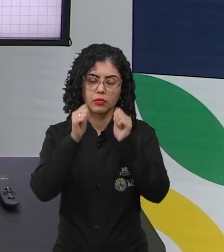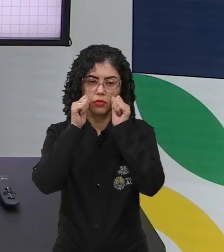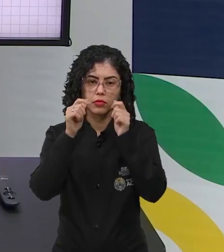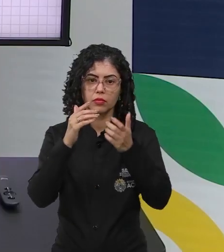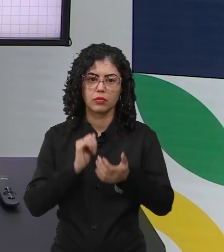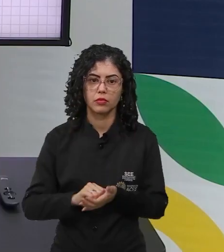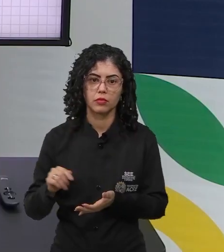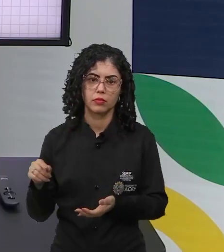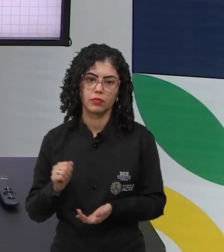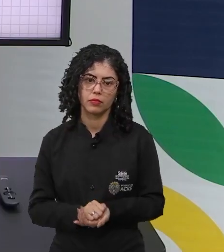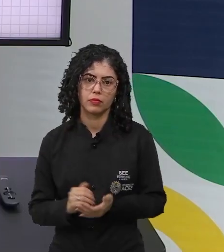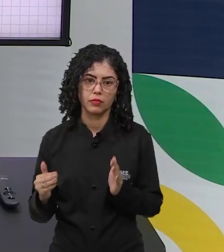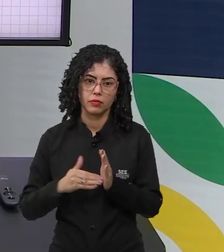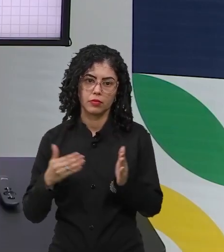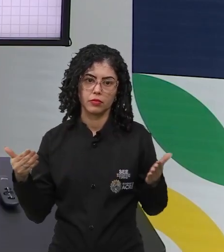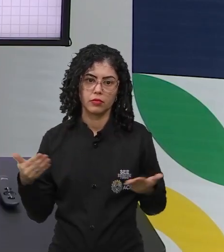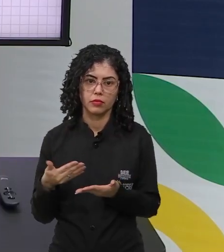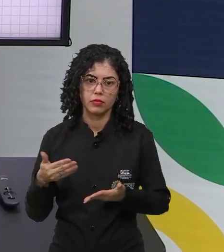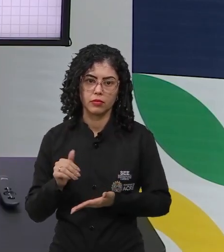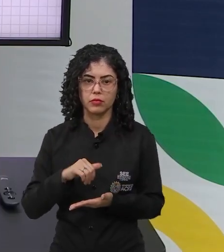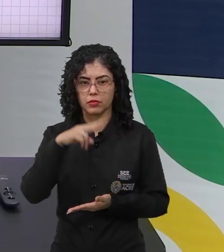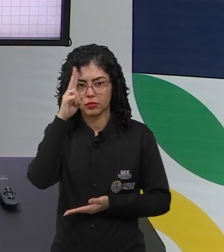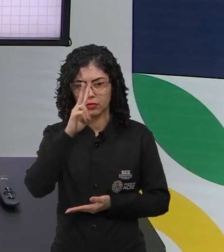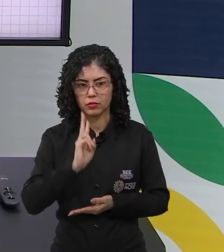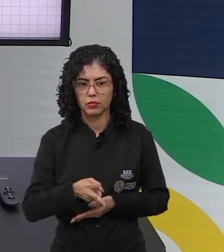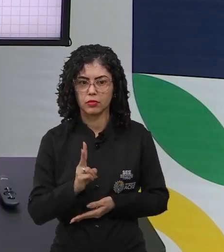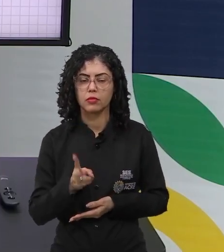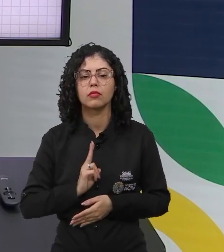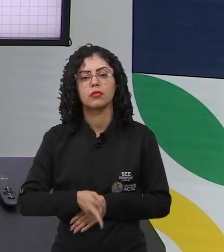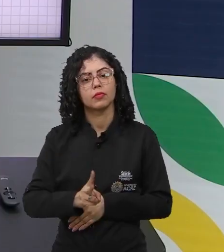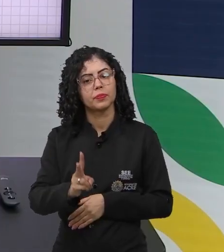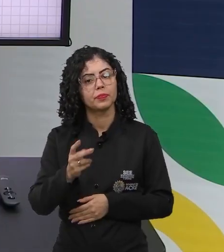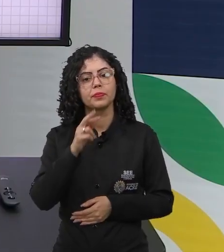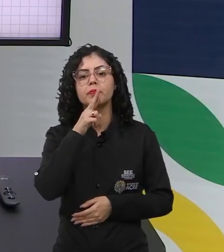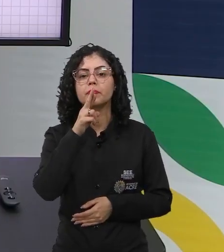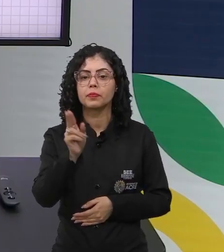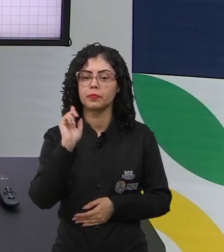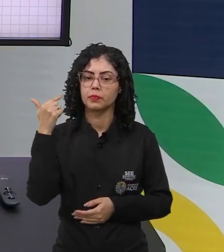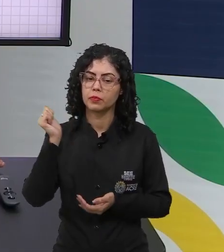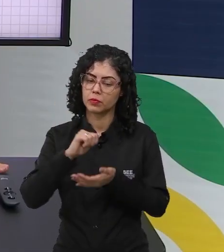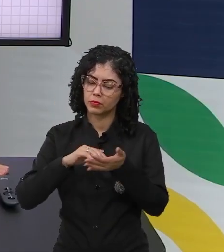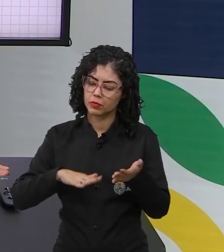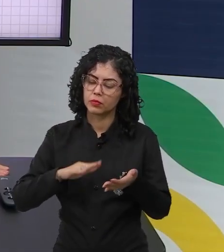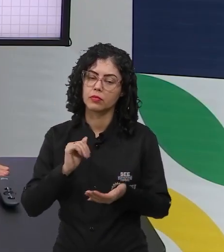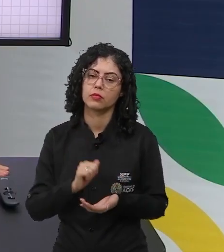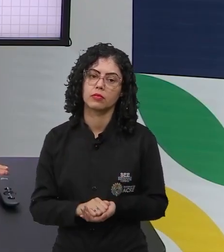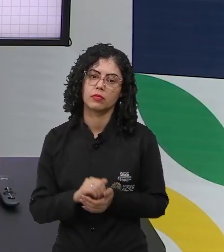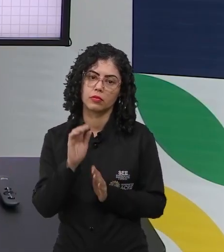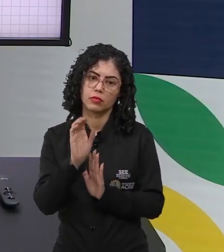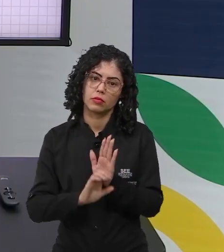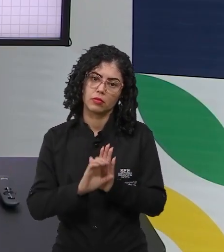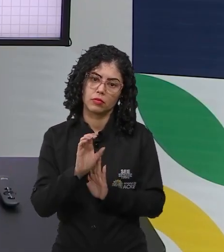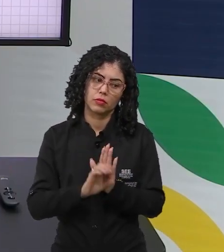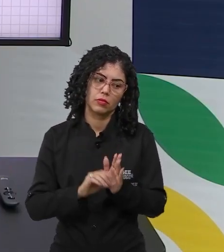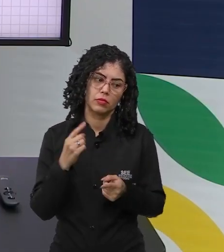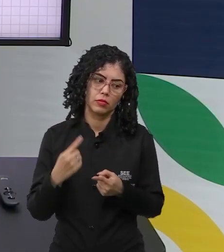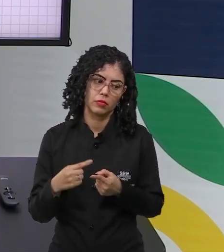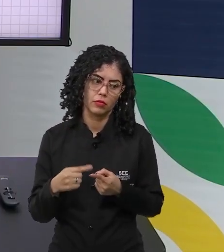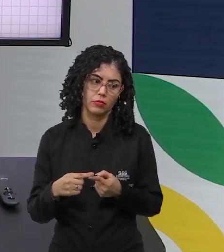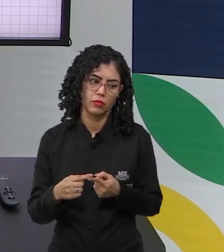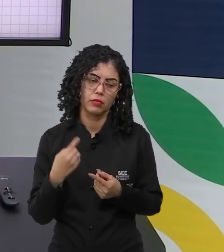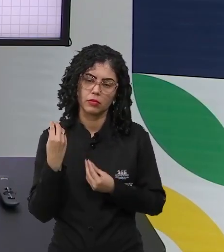atenção até agora. Lembra sempre de continuar resolvendo outras atividades do conteúdo, porque